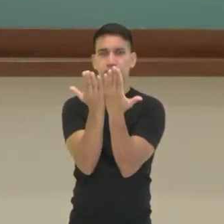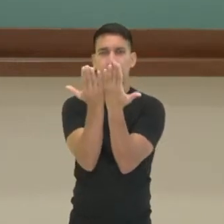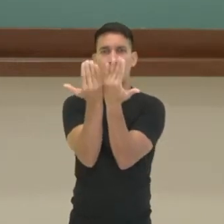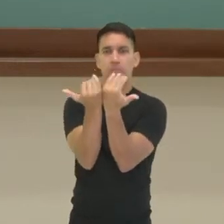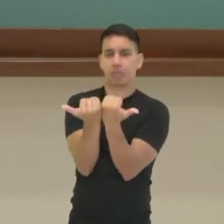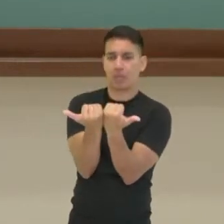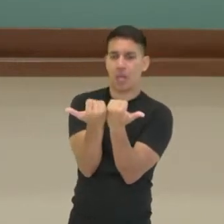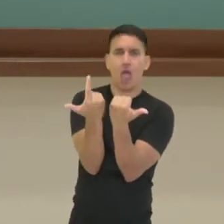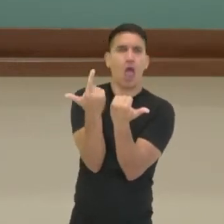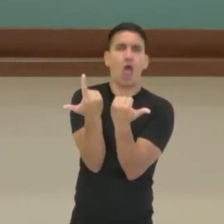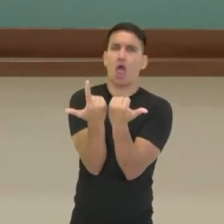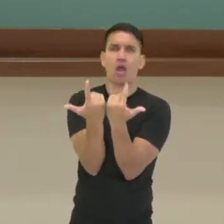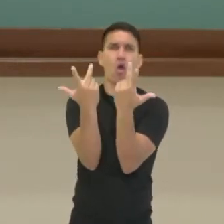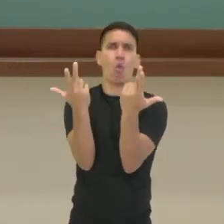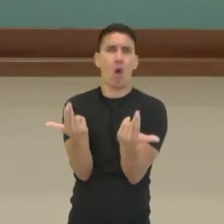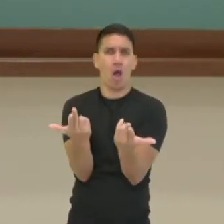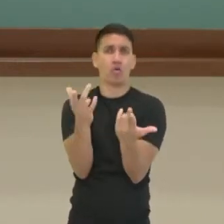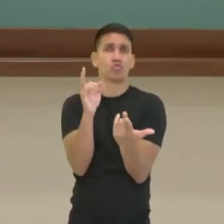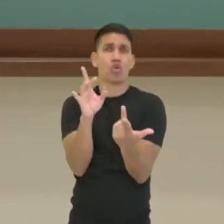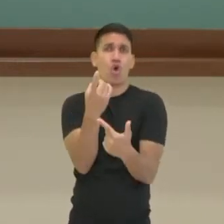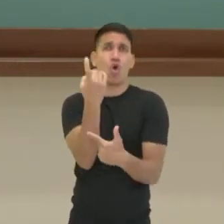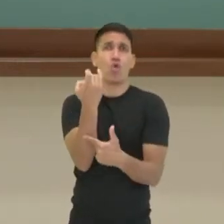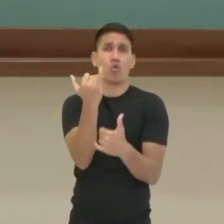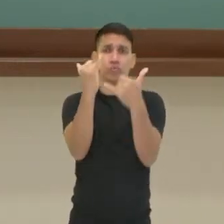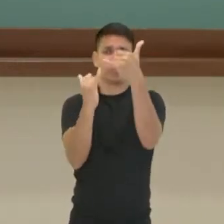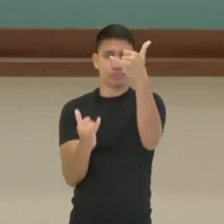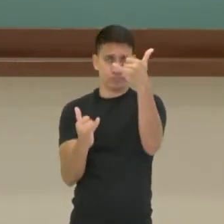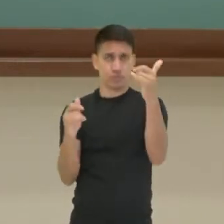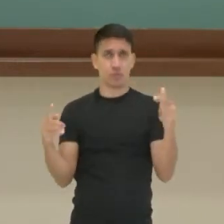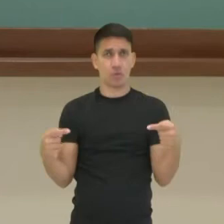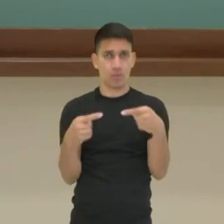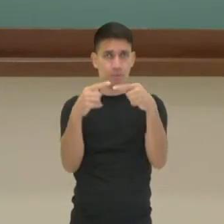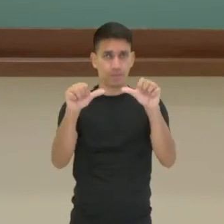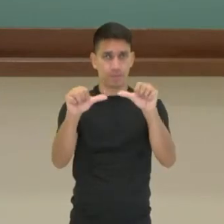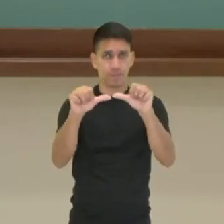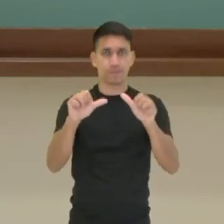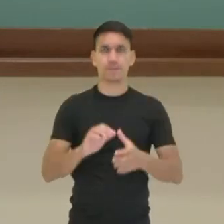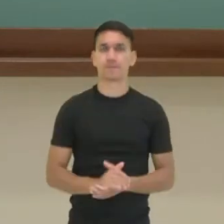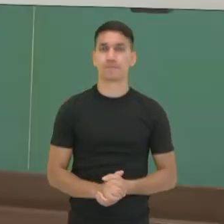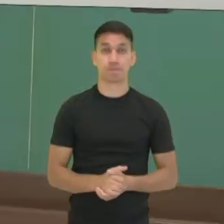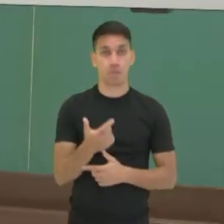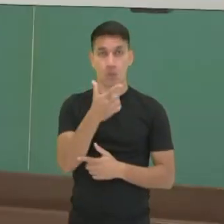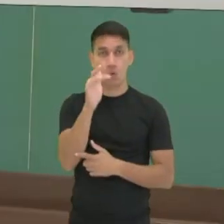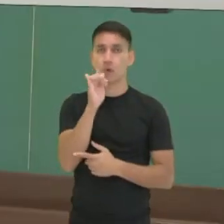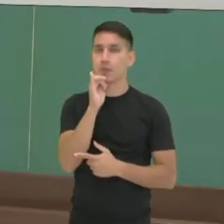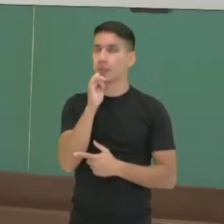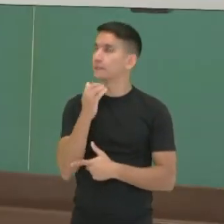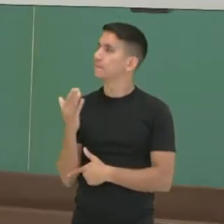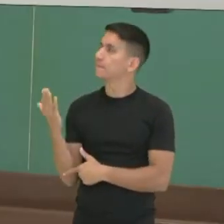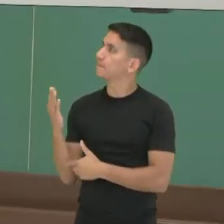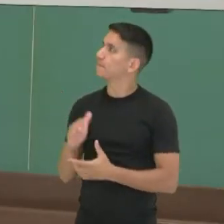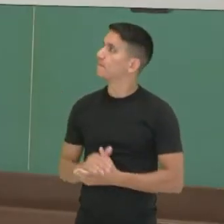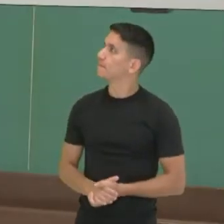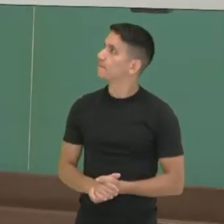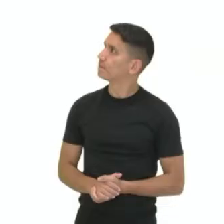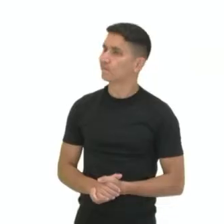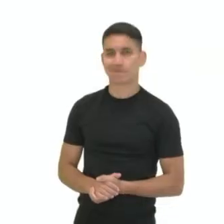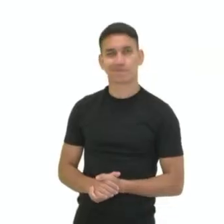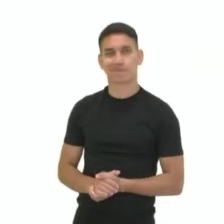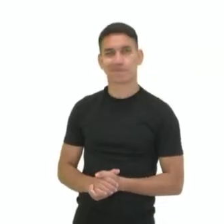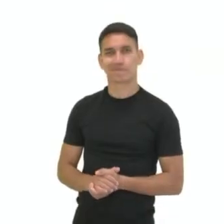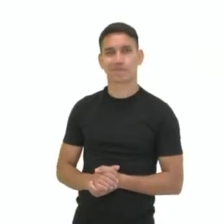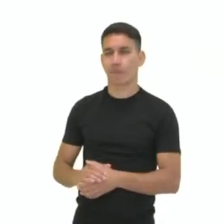figura que apresenta somente um eixo de simetria. Vamos ver mais alguns exemplos? Olha essa figura aqui, uma